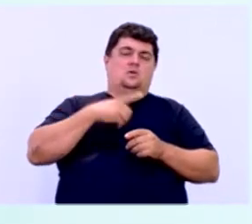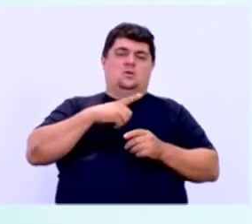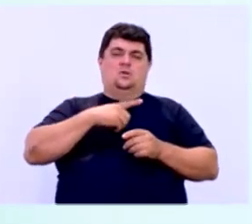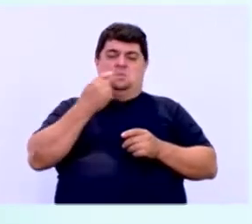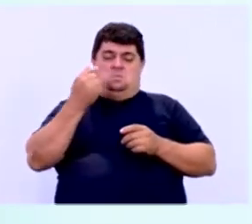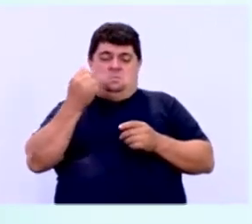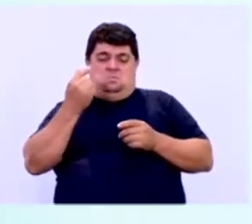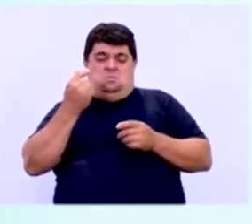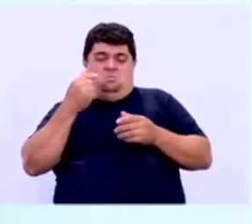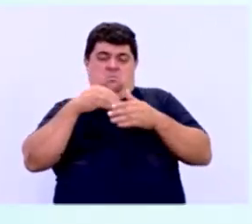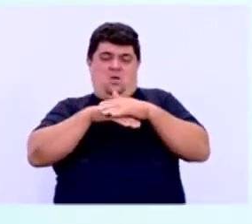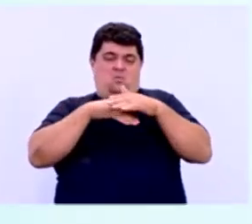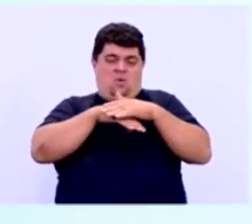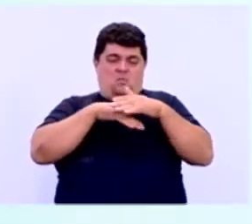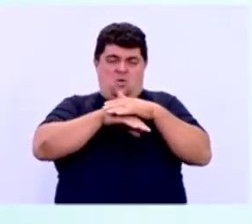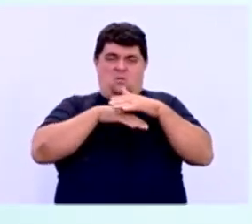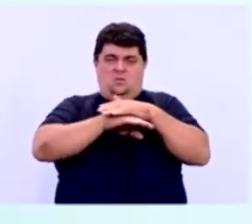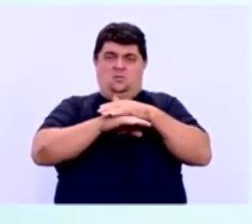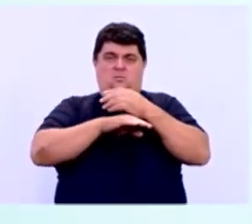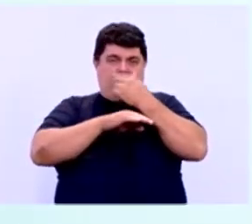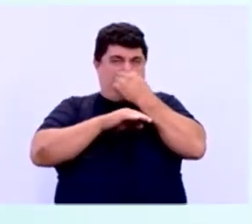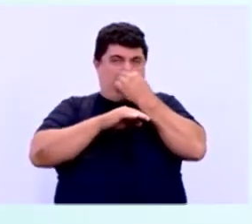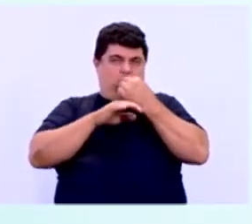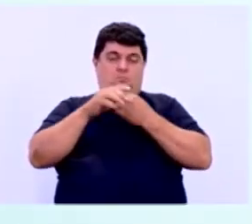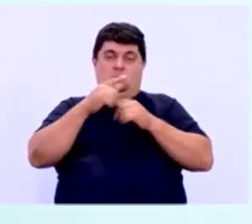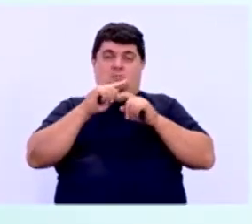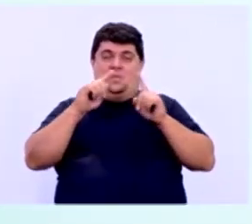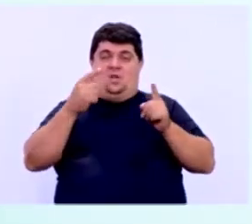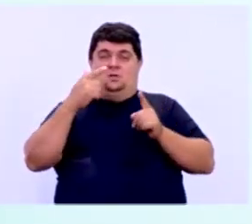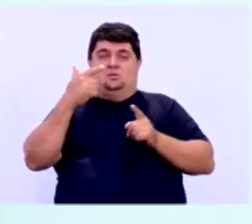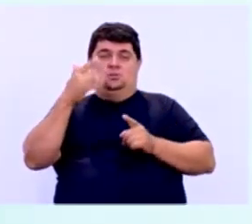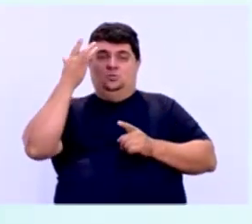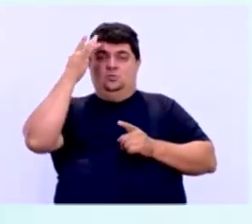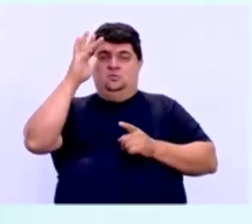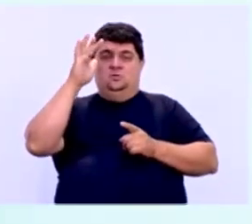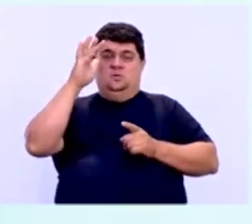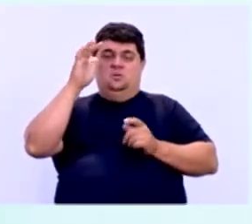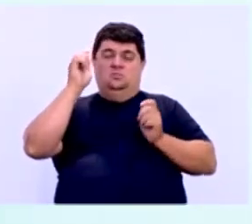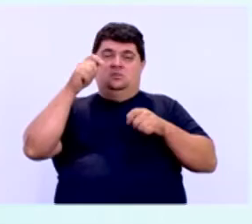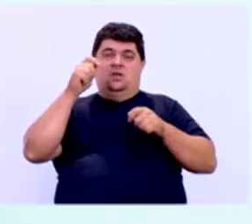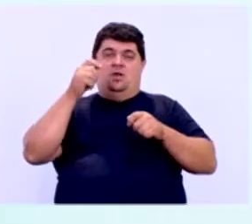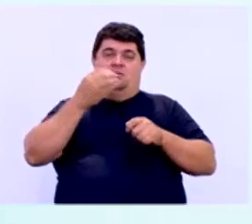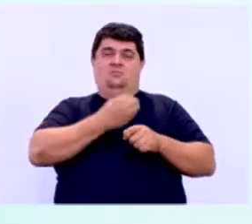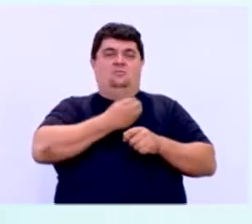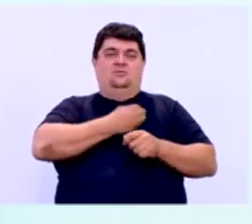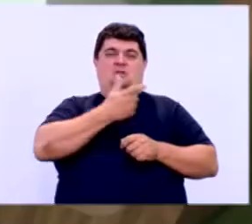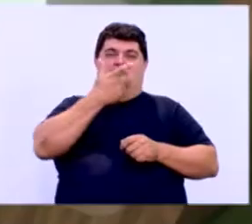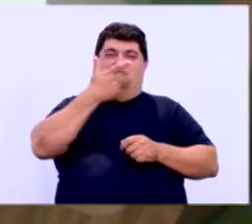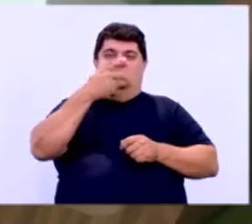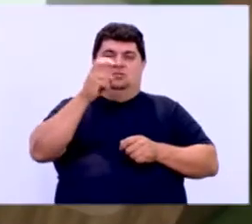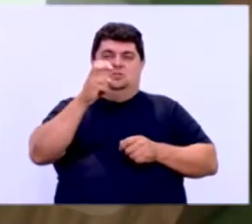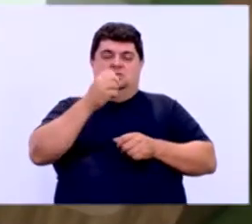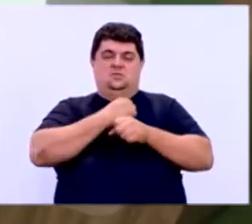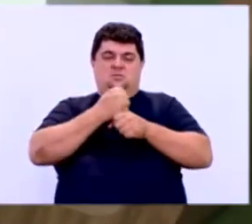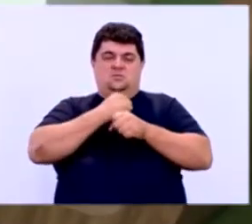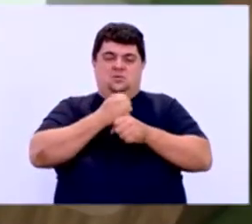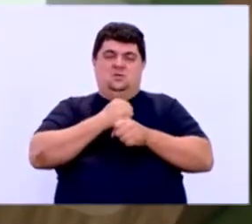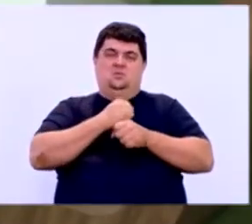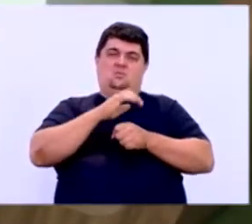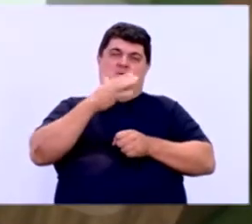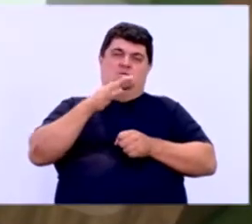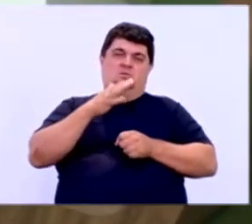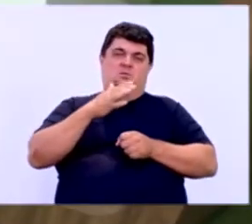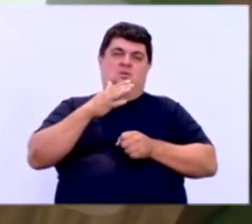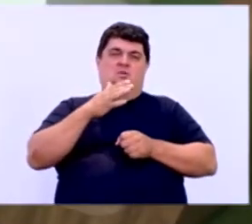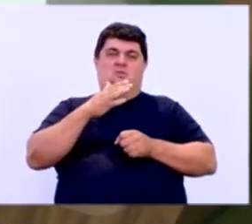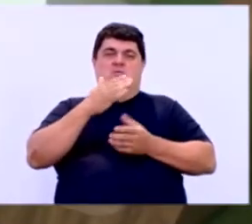recurso financeiro dentro da organização, mas nem estão preparados para poder sobreviver 25 anos, né, que é o tempo em média de